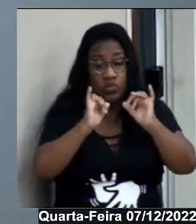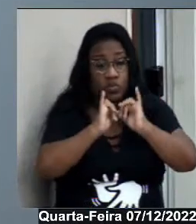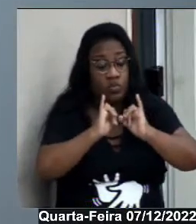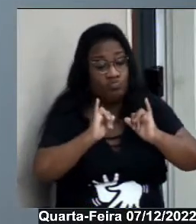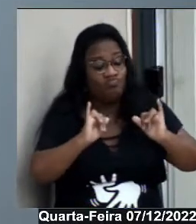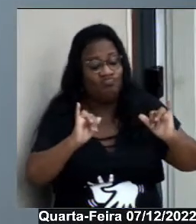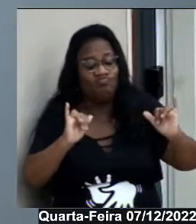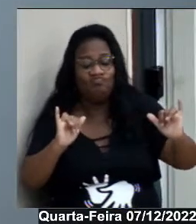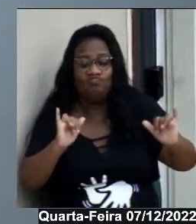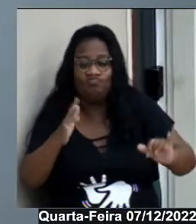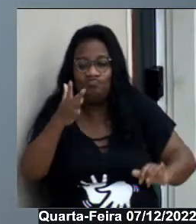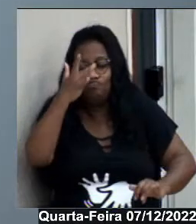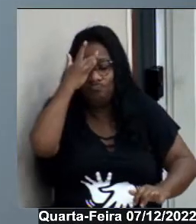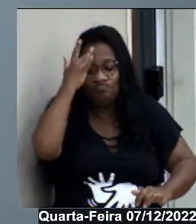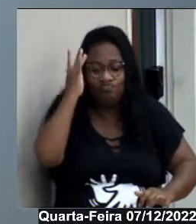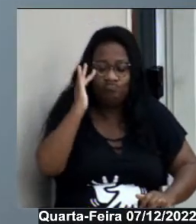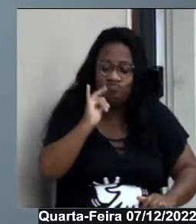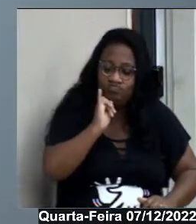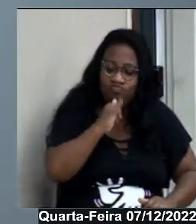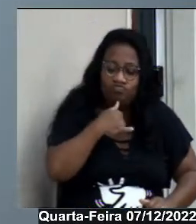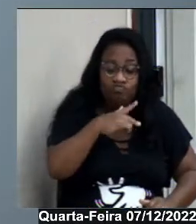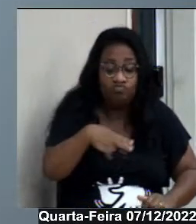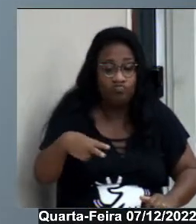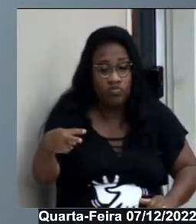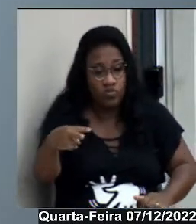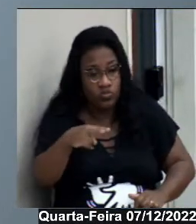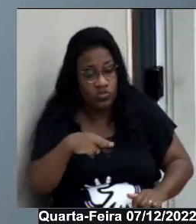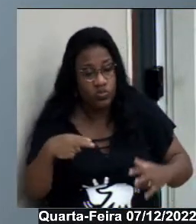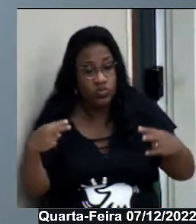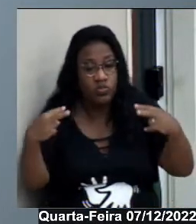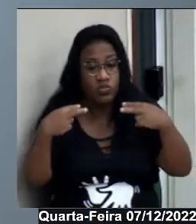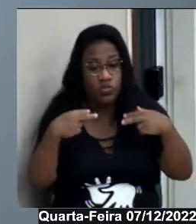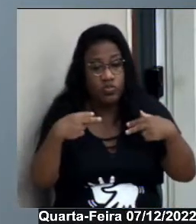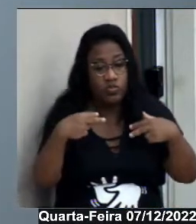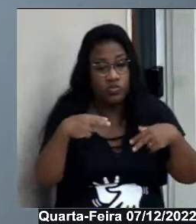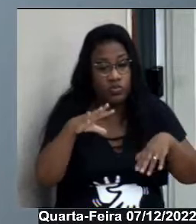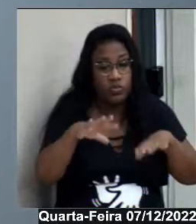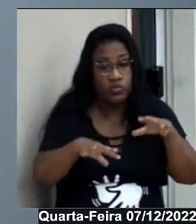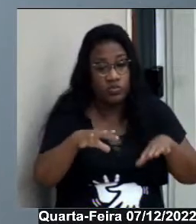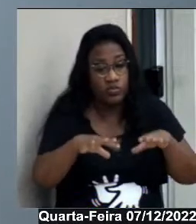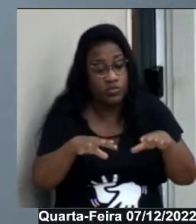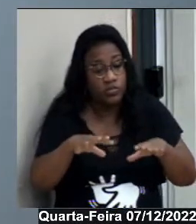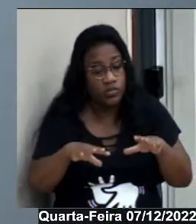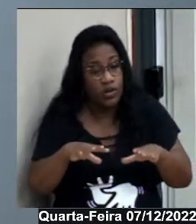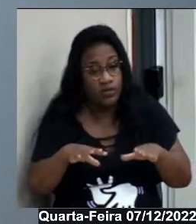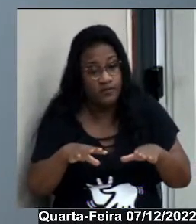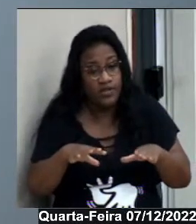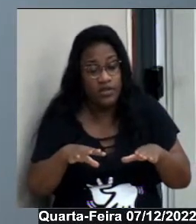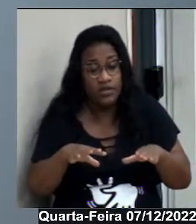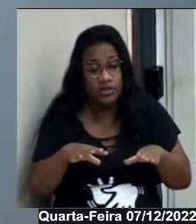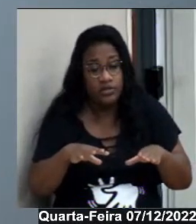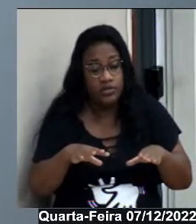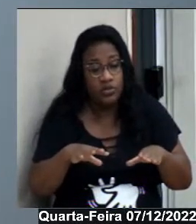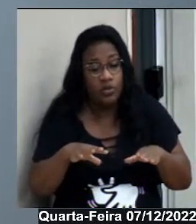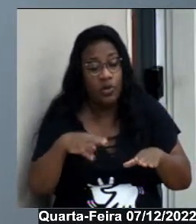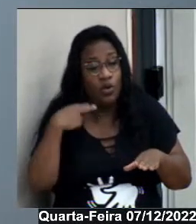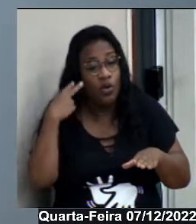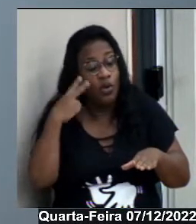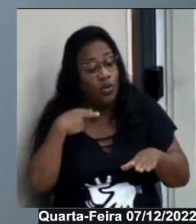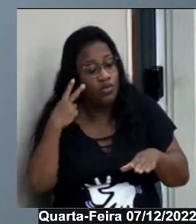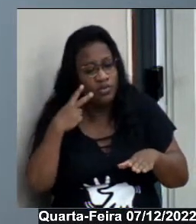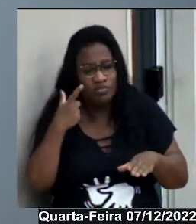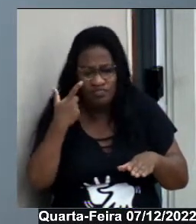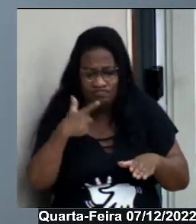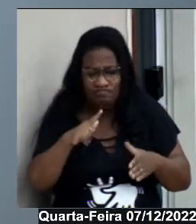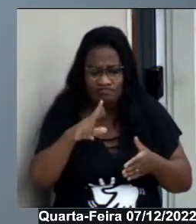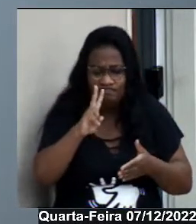triste notícia para quem está nos assistindo. Até queria dizer, talvez alguns vereadores não conseguiram ler o projeto que veio